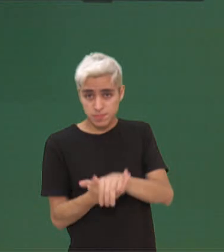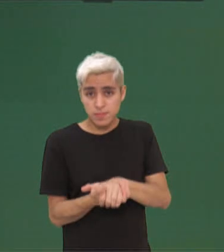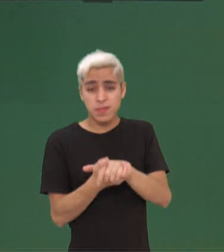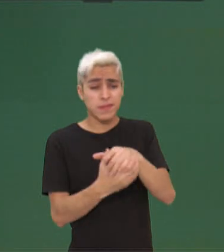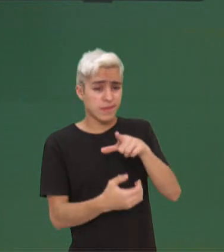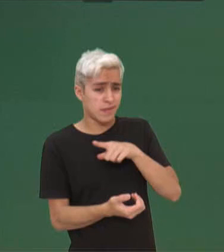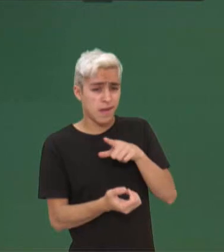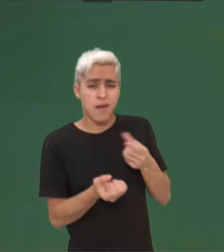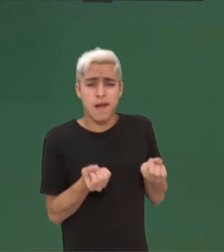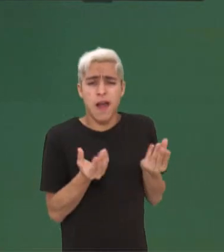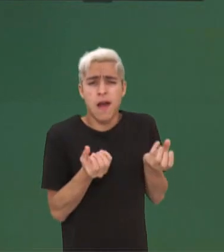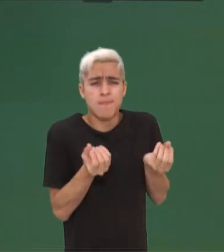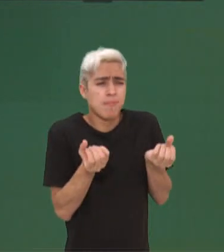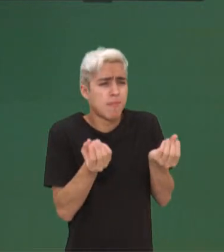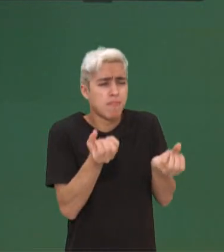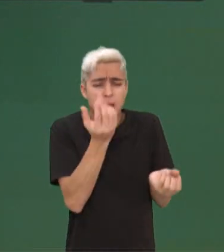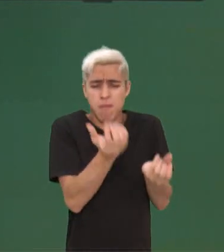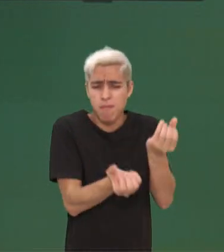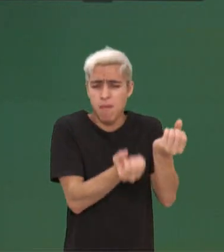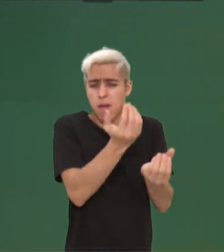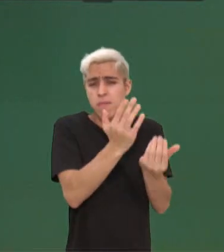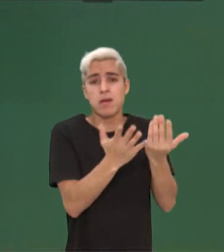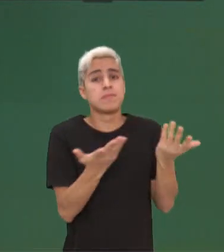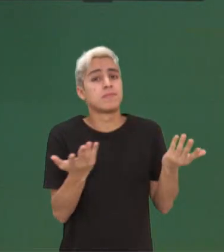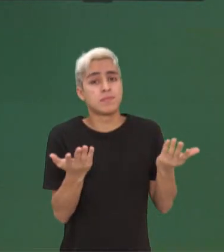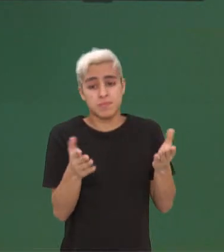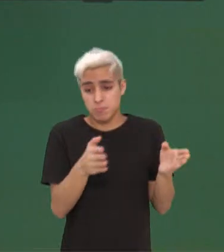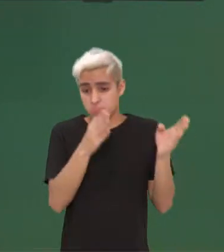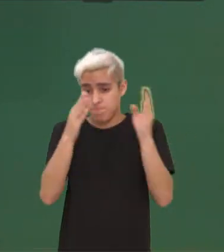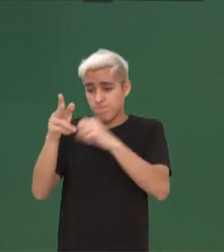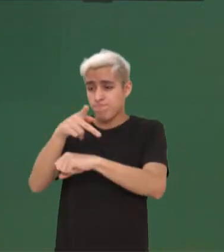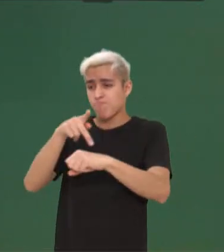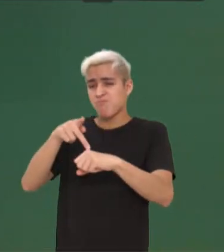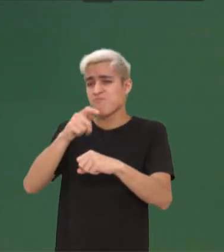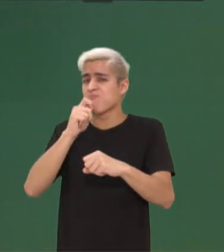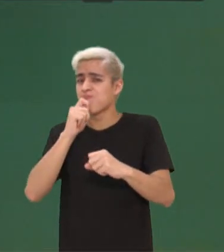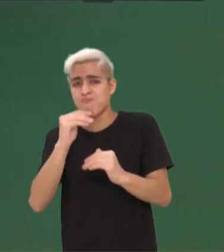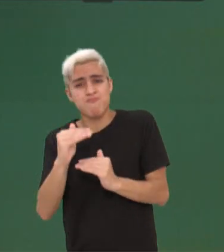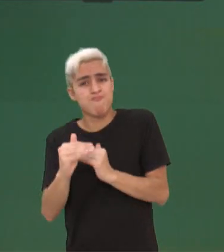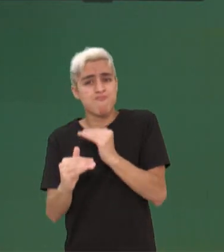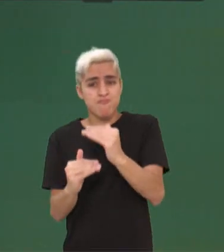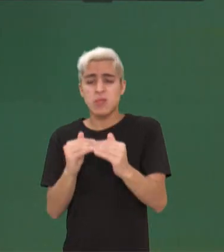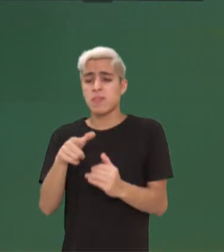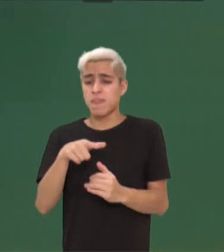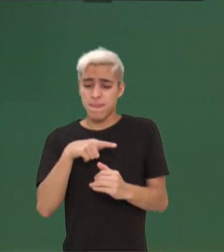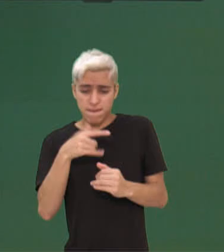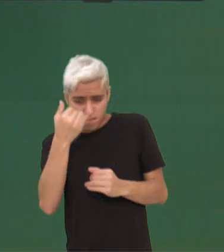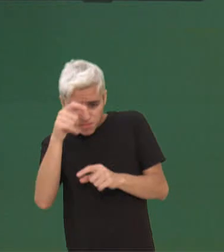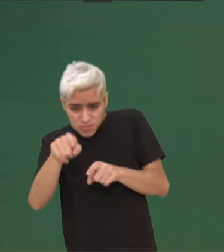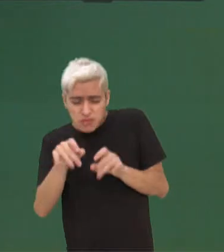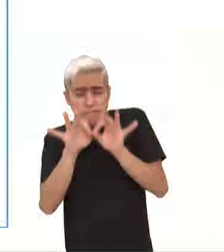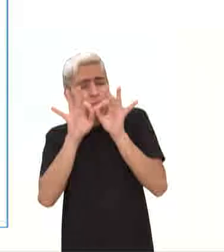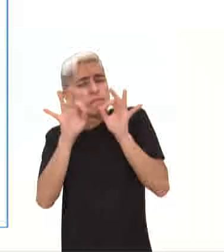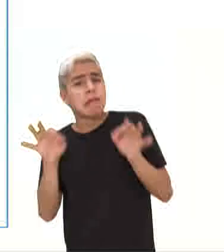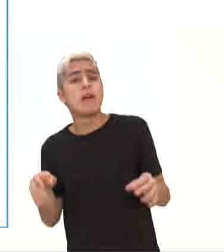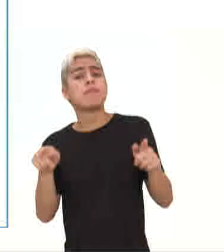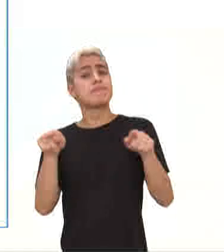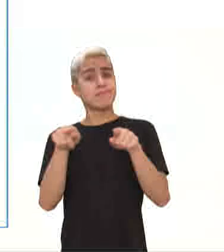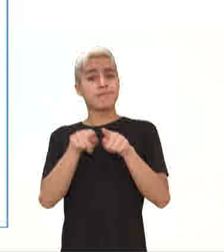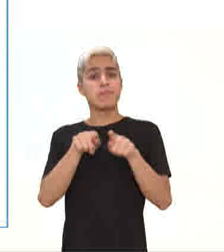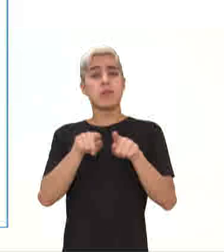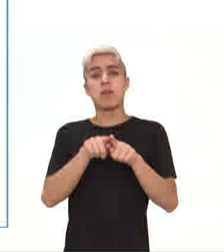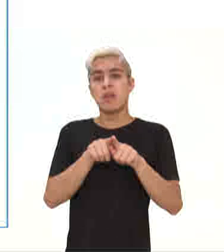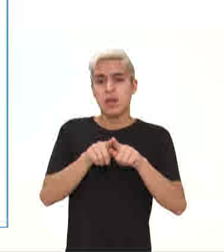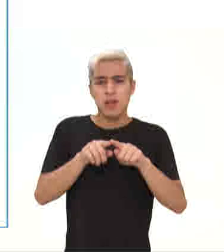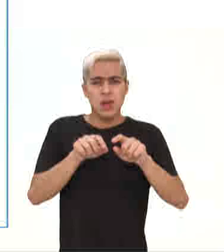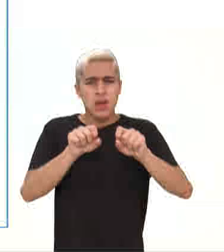alta produtividade, certo? E dos países subdesenvolvidos? Então, predomina a agricultura de subsistência num